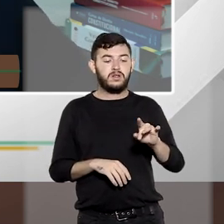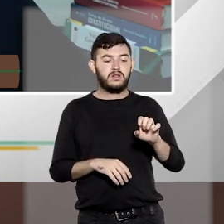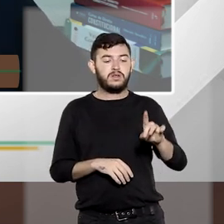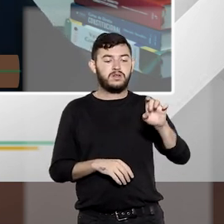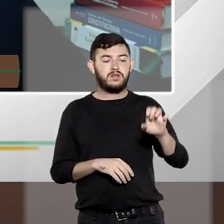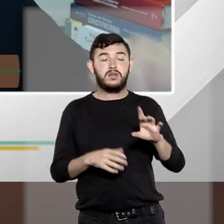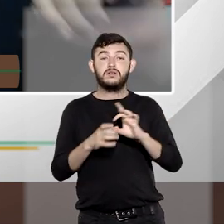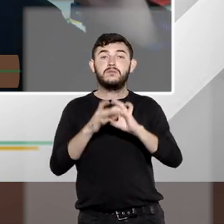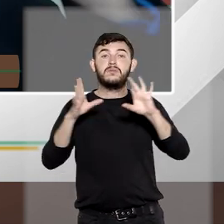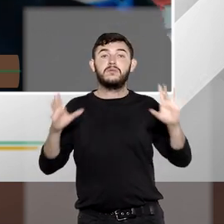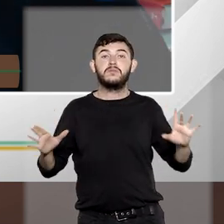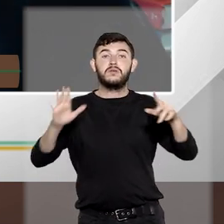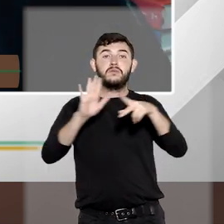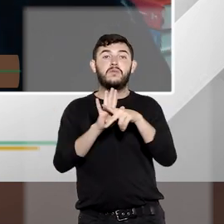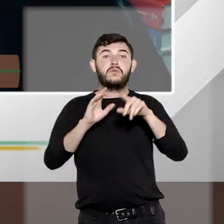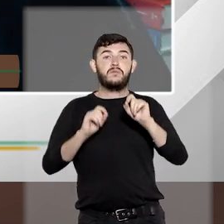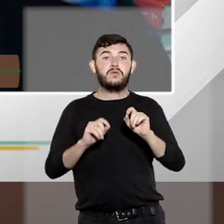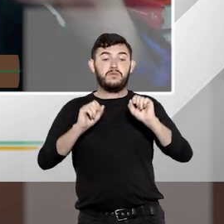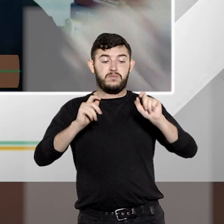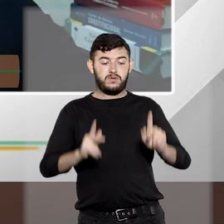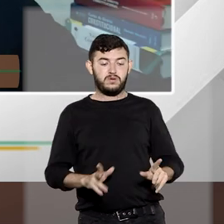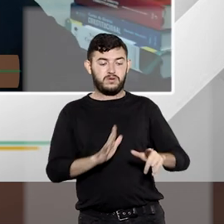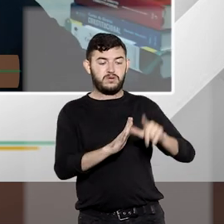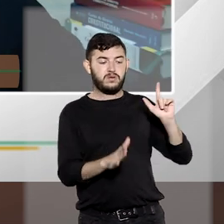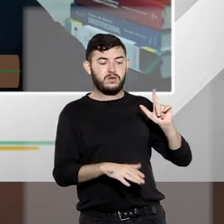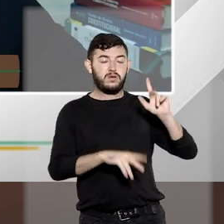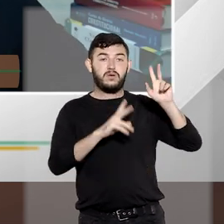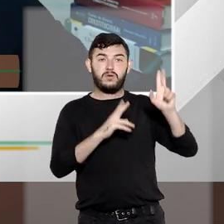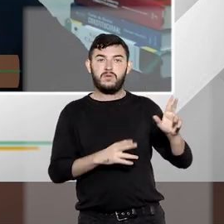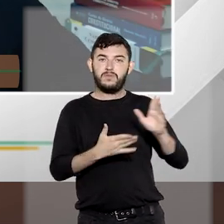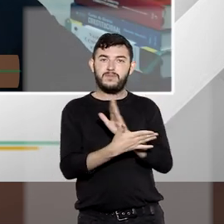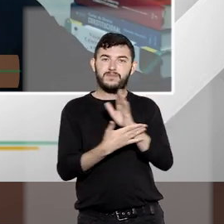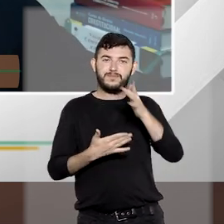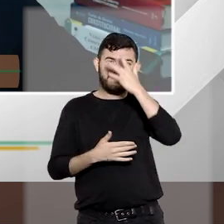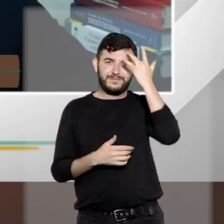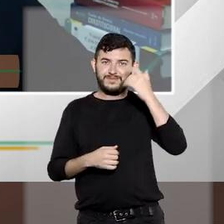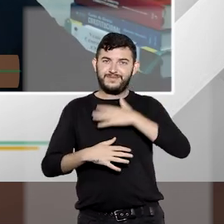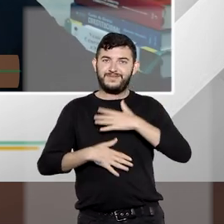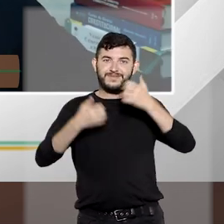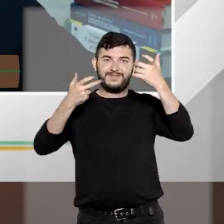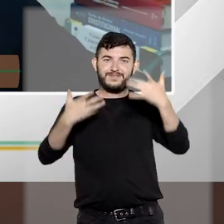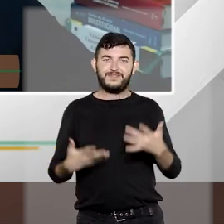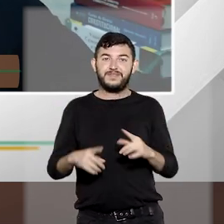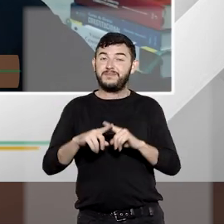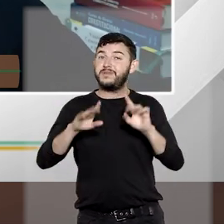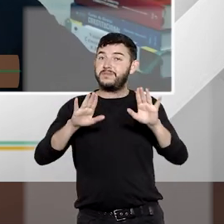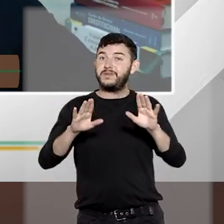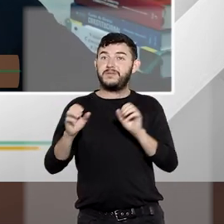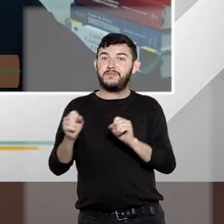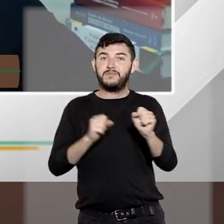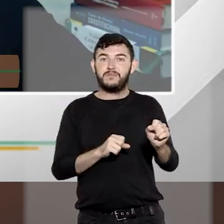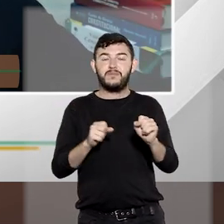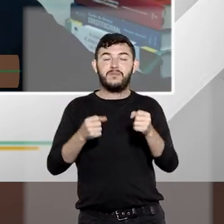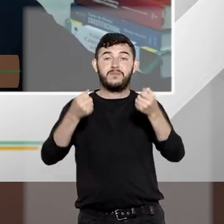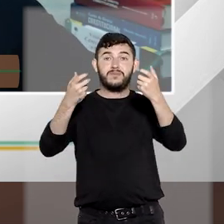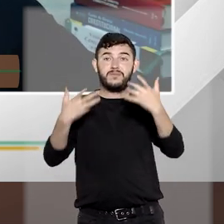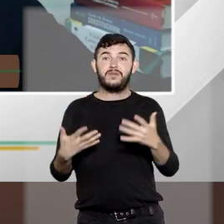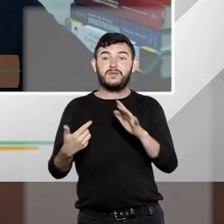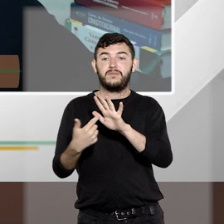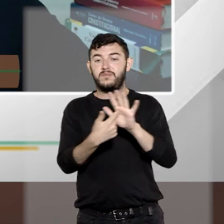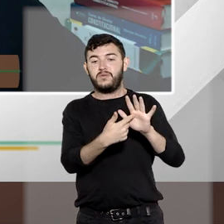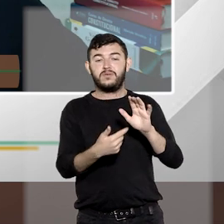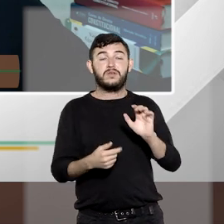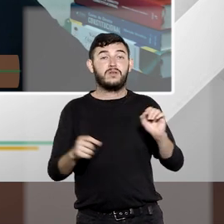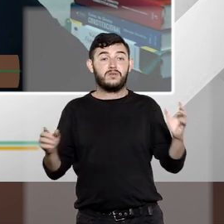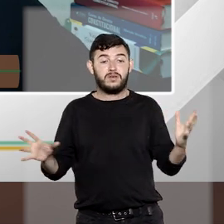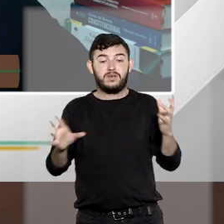vezes, ele a aposentadoria mais cedo, né, como algumas pessoas gostam de dizer, né? Mas também ela pode oferecer, em regra, né, regras de cálculos aí